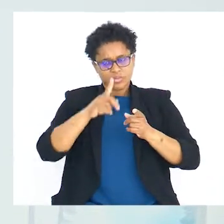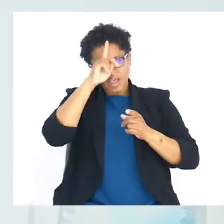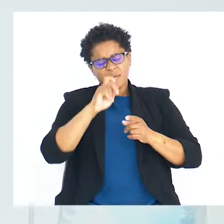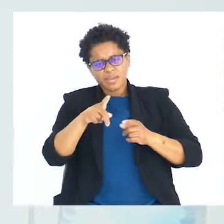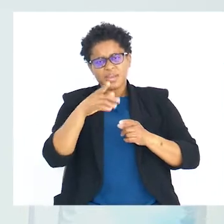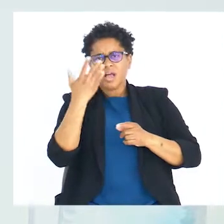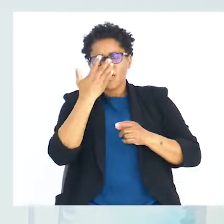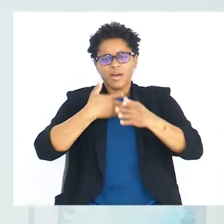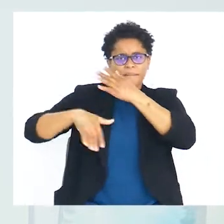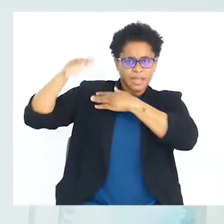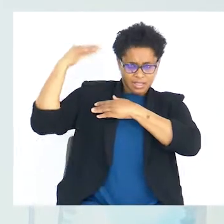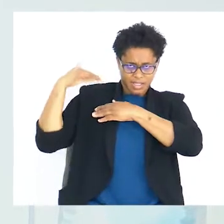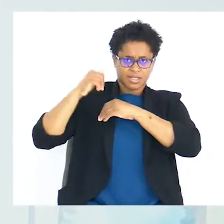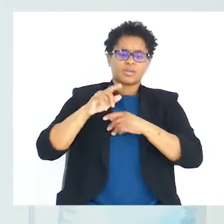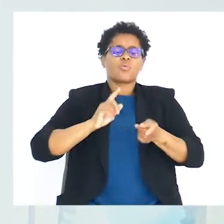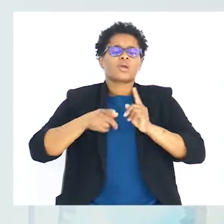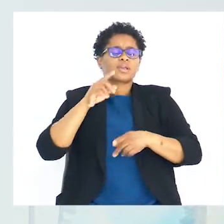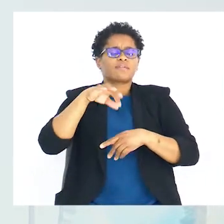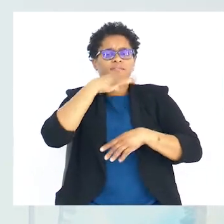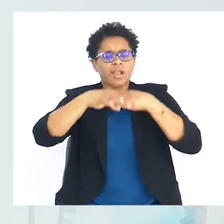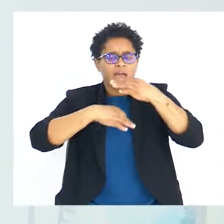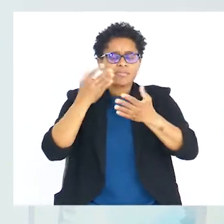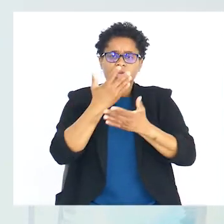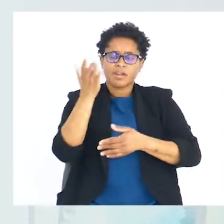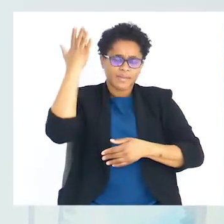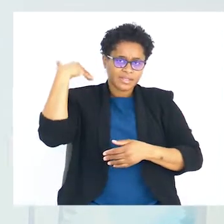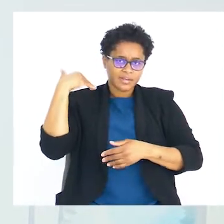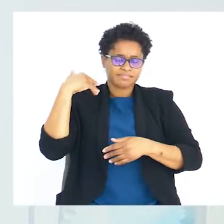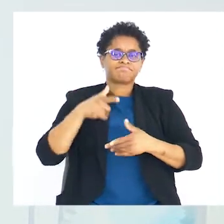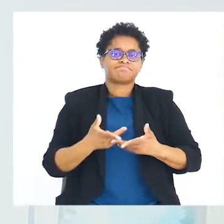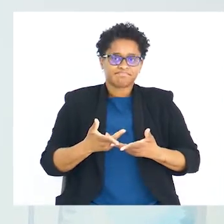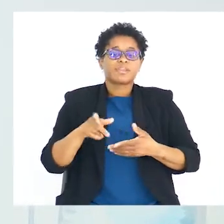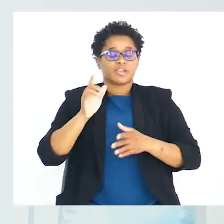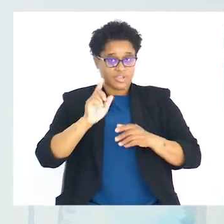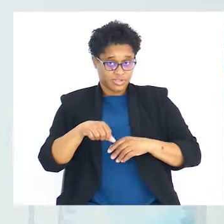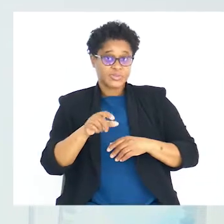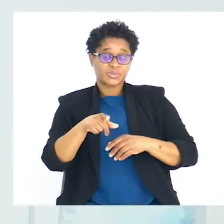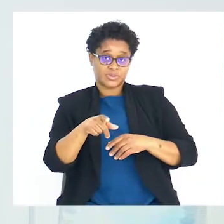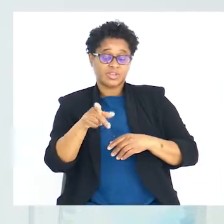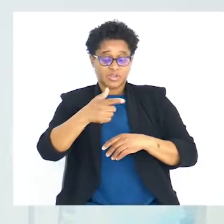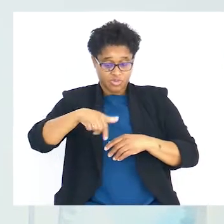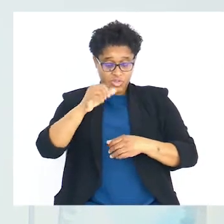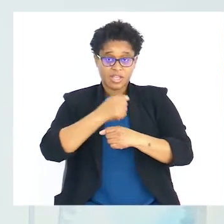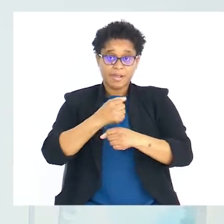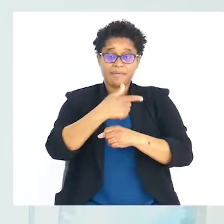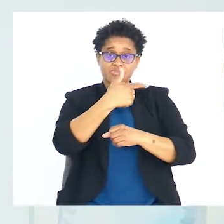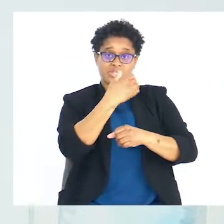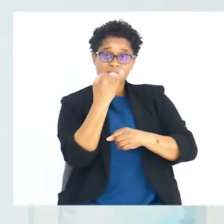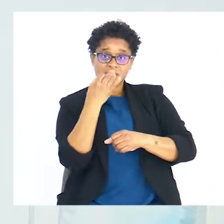aula anterior. O que é que falamos na aula anterior? Isso, nós trabalhamos tipos e formas